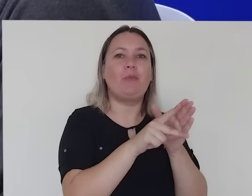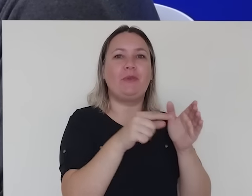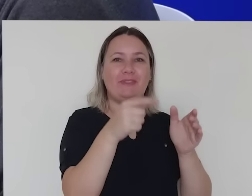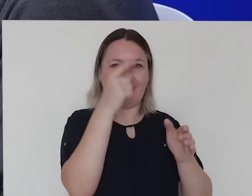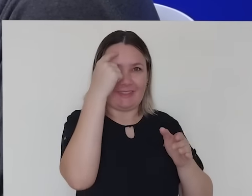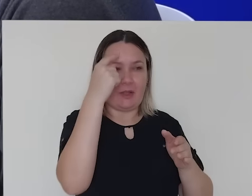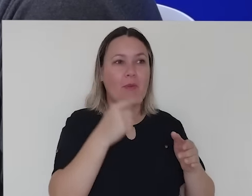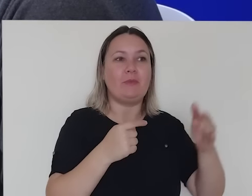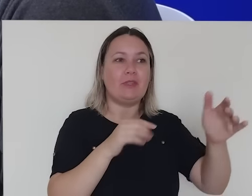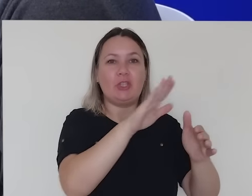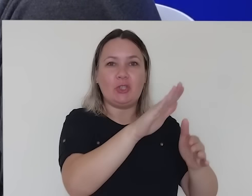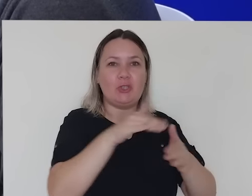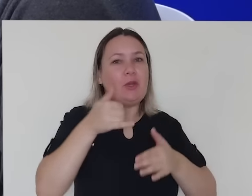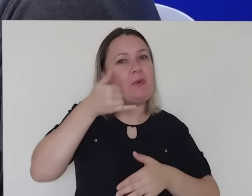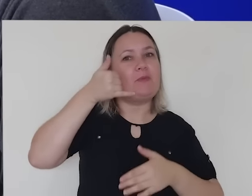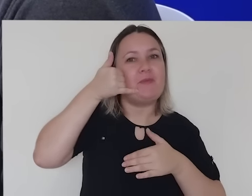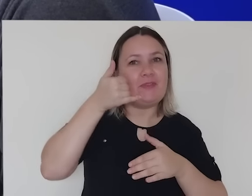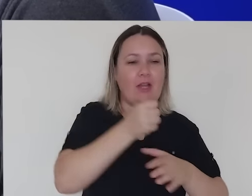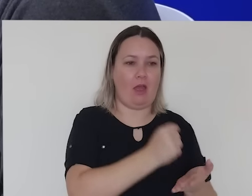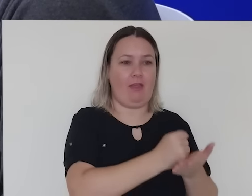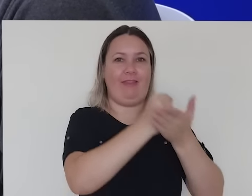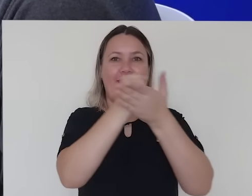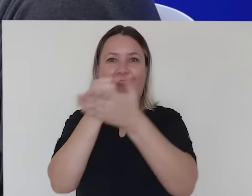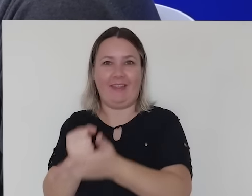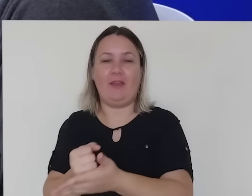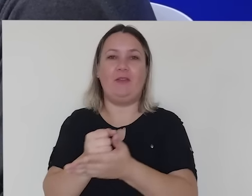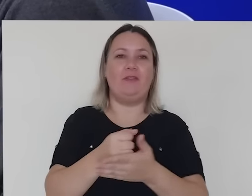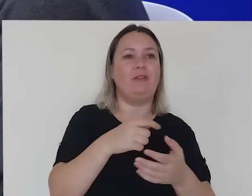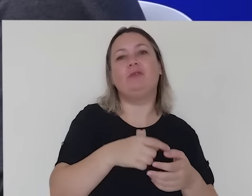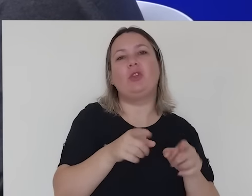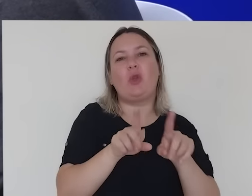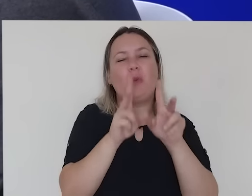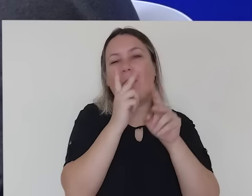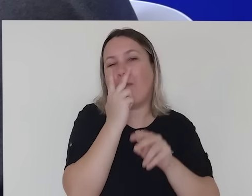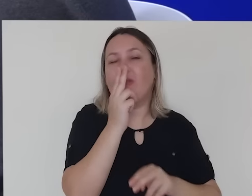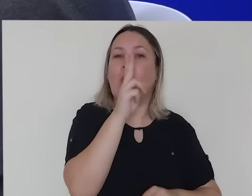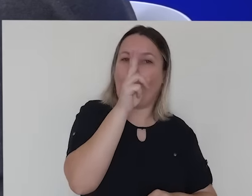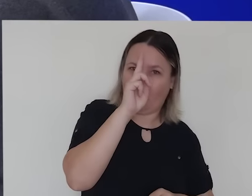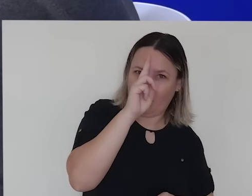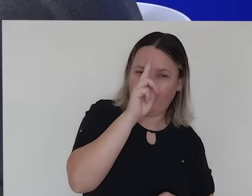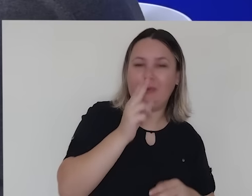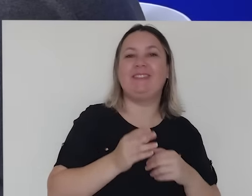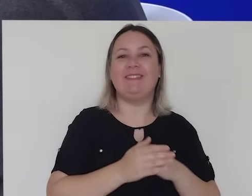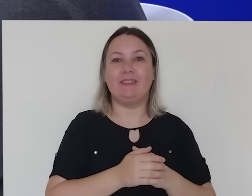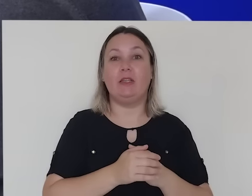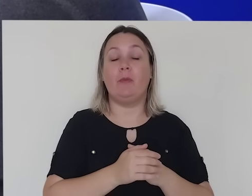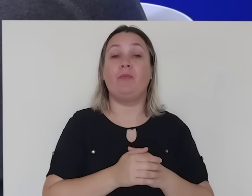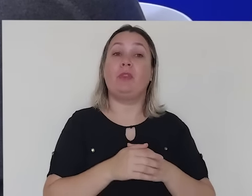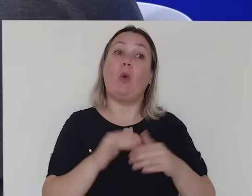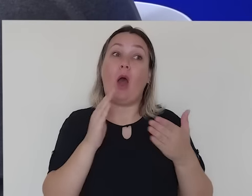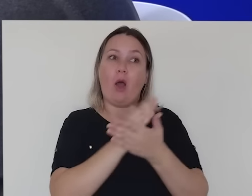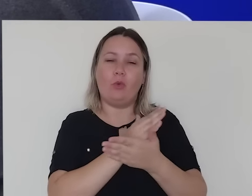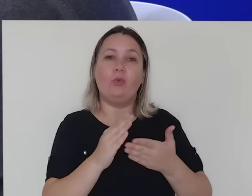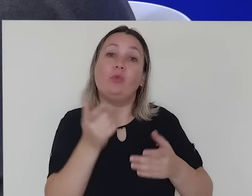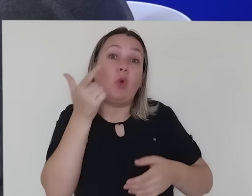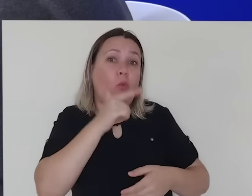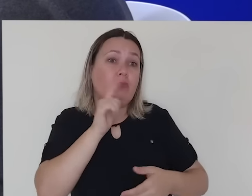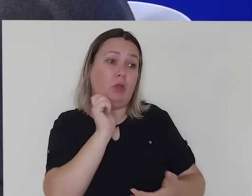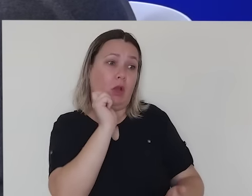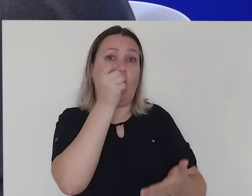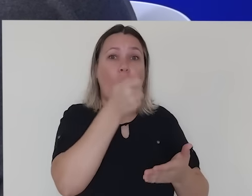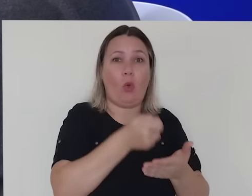a biid pensa muito na na população o cara que pode comprar um carro de luxo de meio milhão o cara que pode comprar um carro